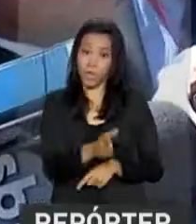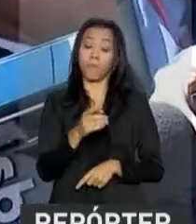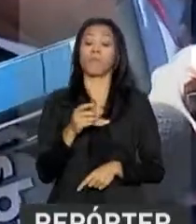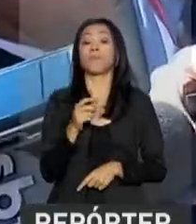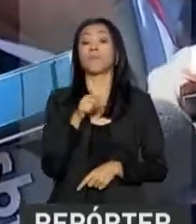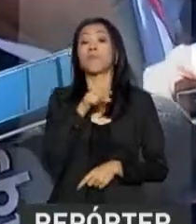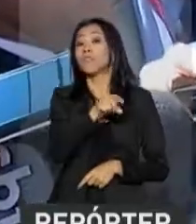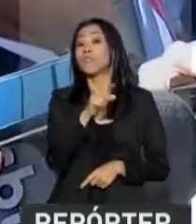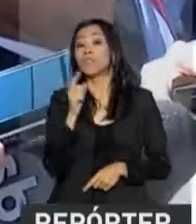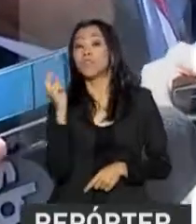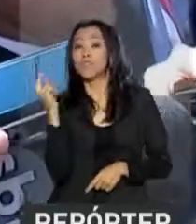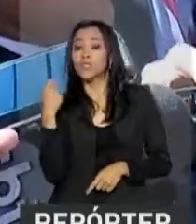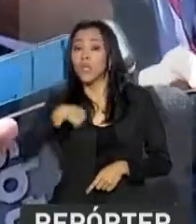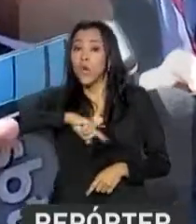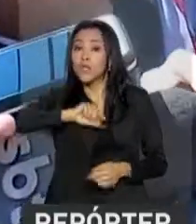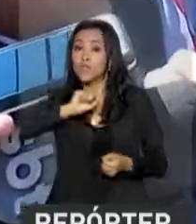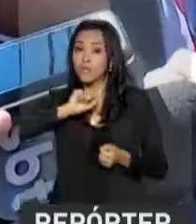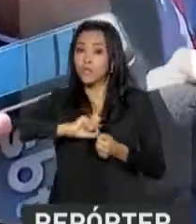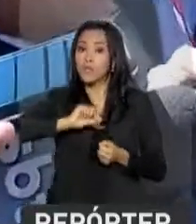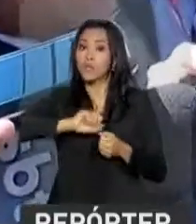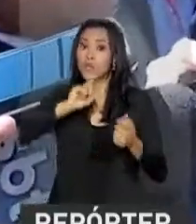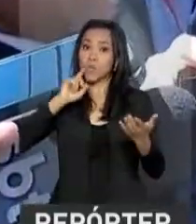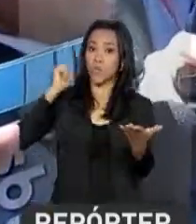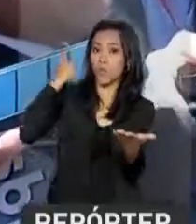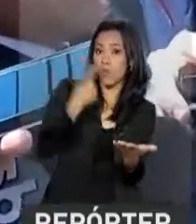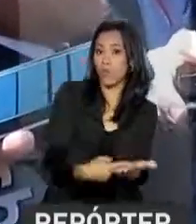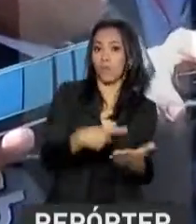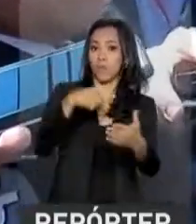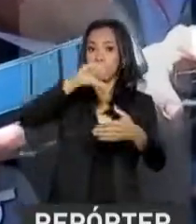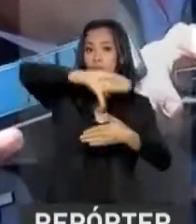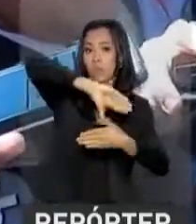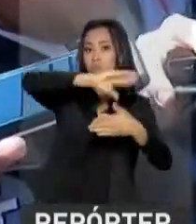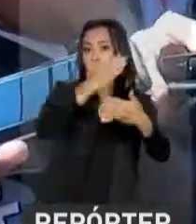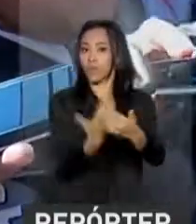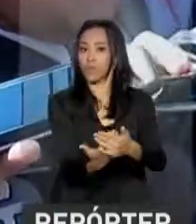a logo fazermos uma aliança do Mercosul com a Aliança para o Pacífico.